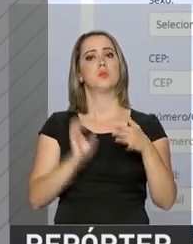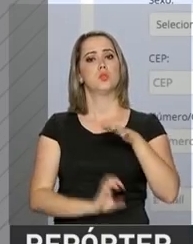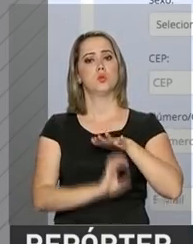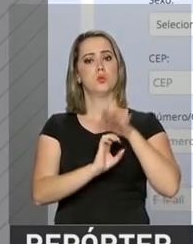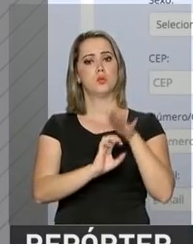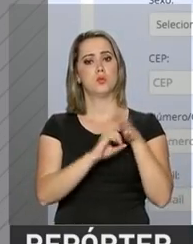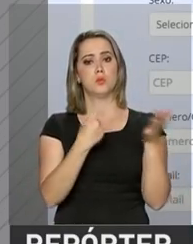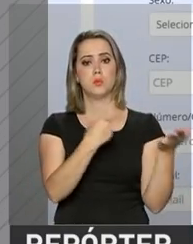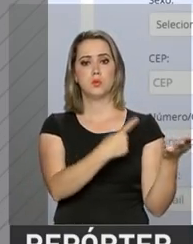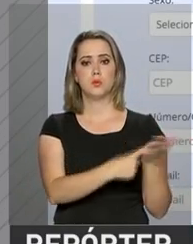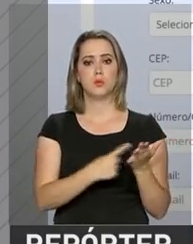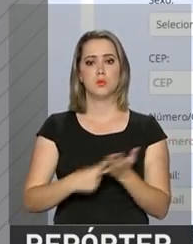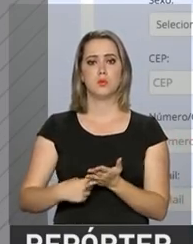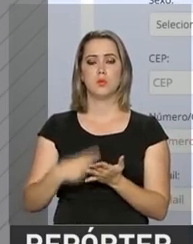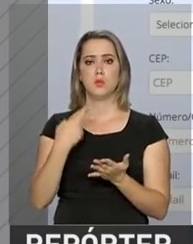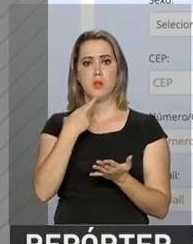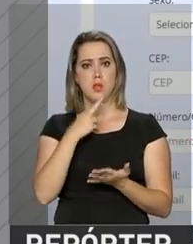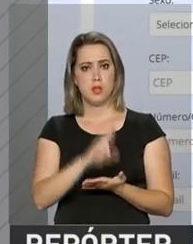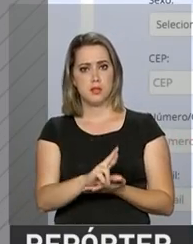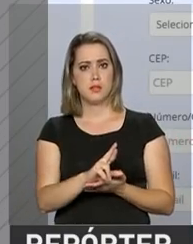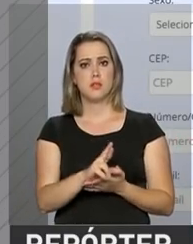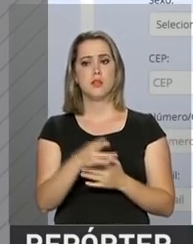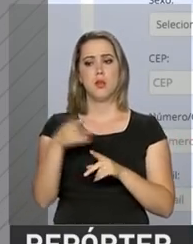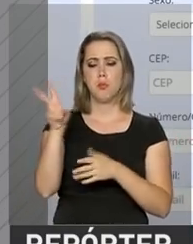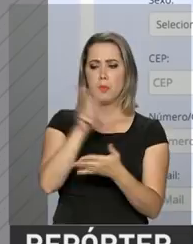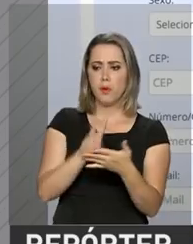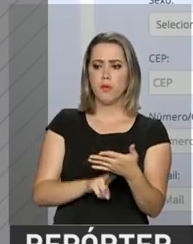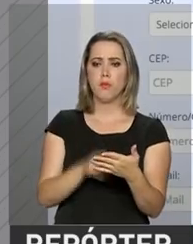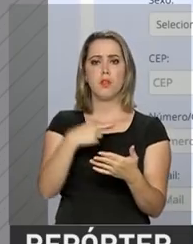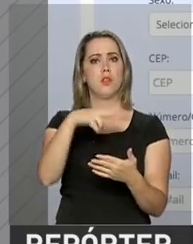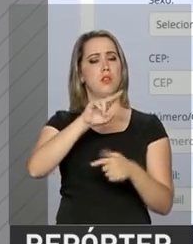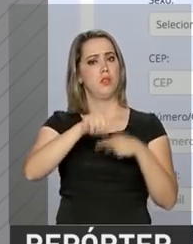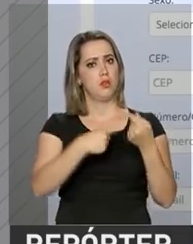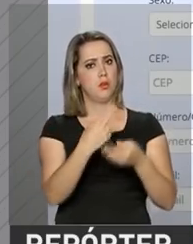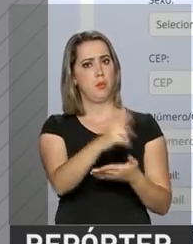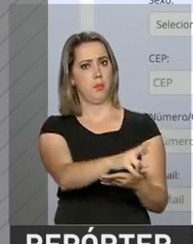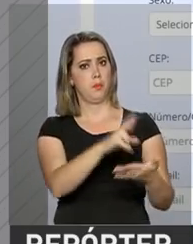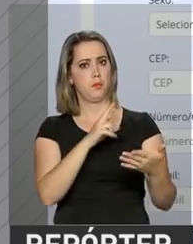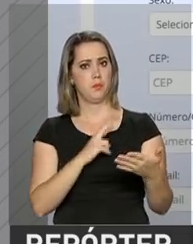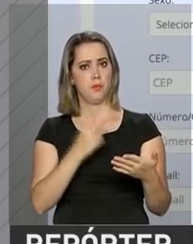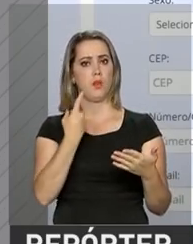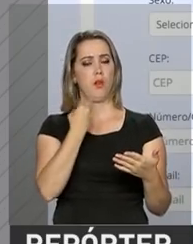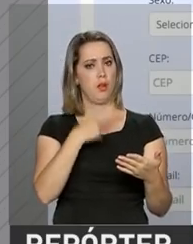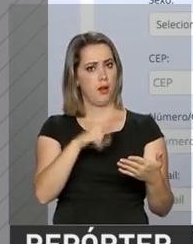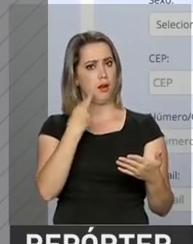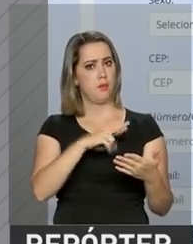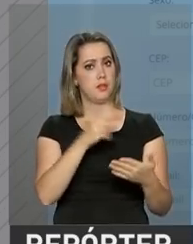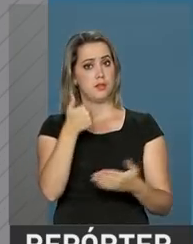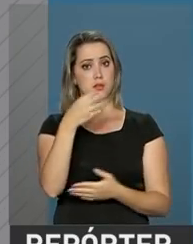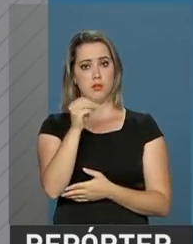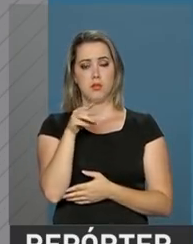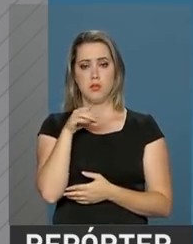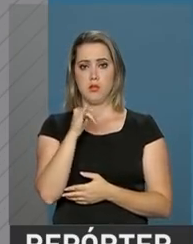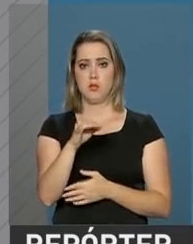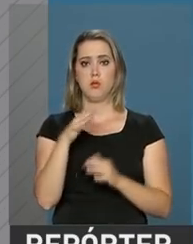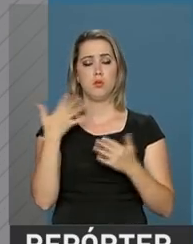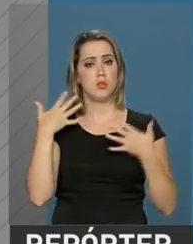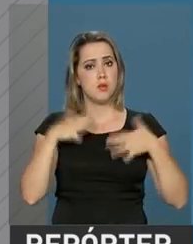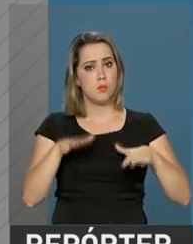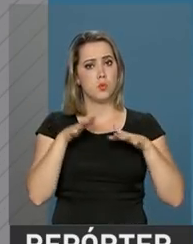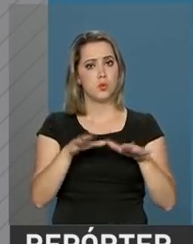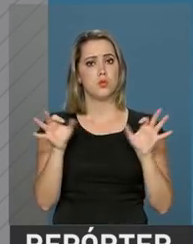comprometem a receber analisar e responder às reclamações em até dez dias esse mutirão